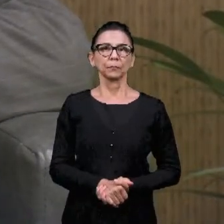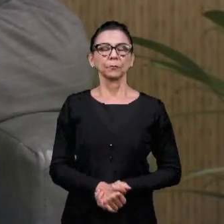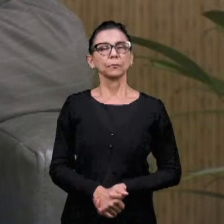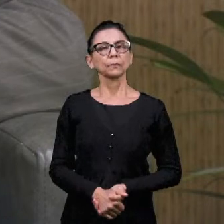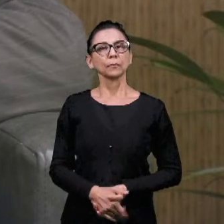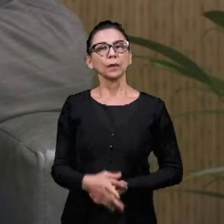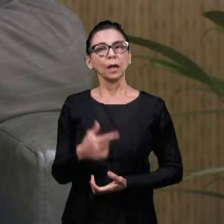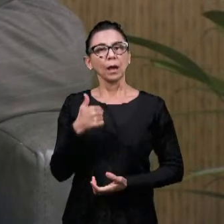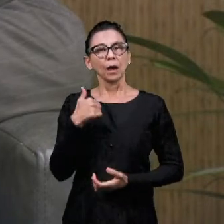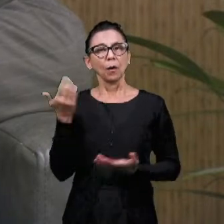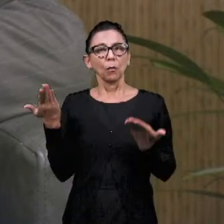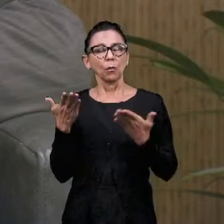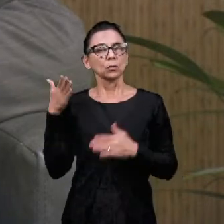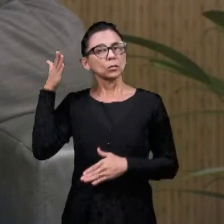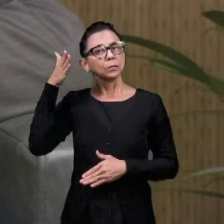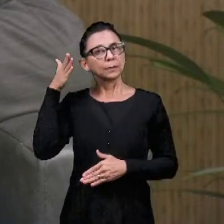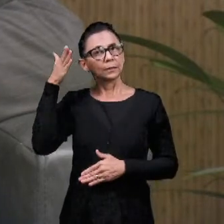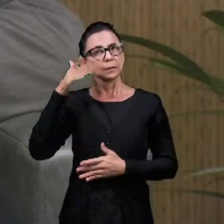de Filipos.